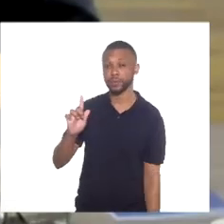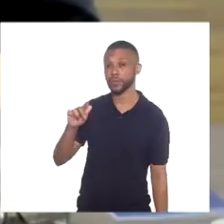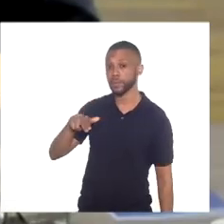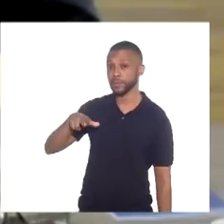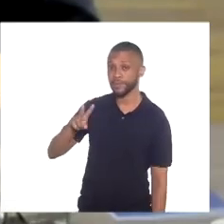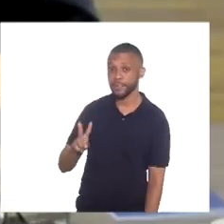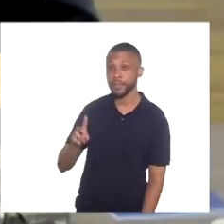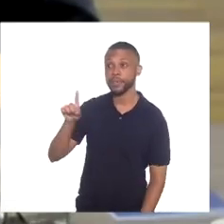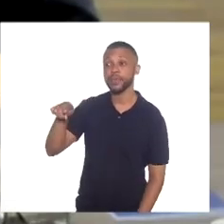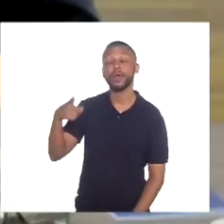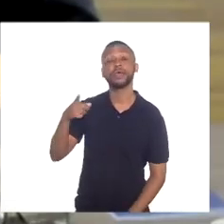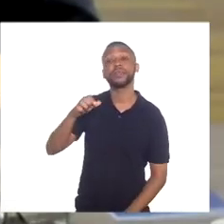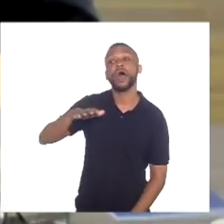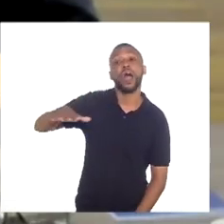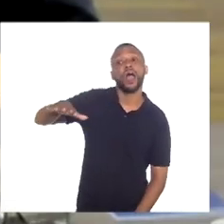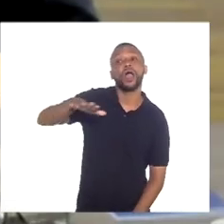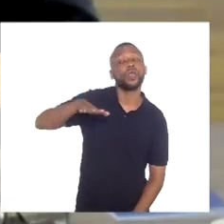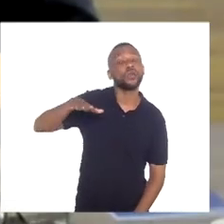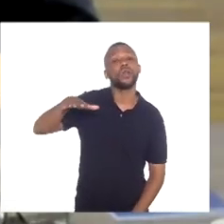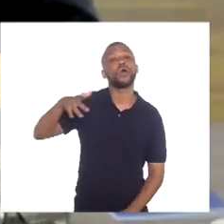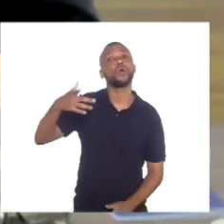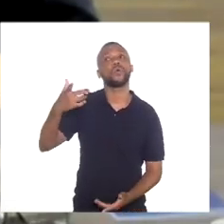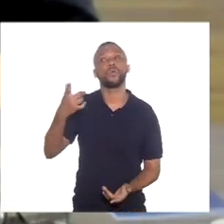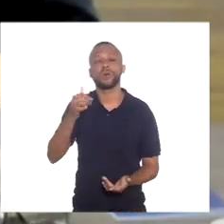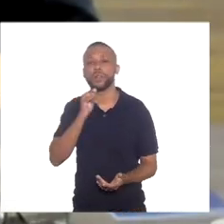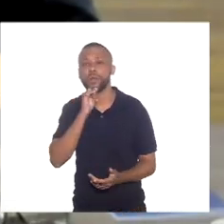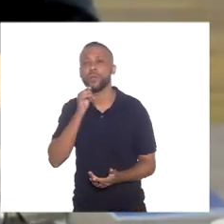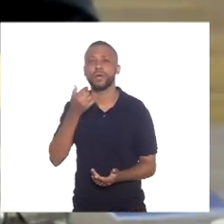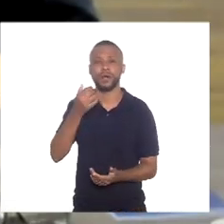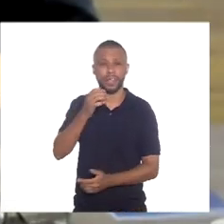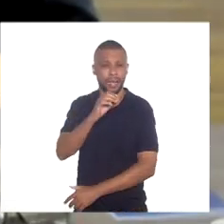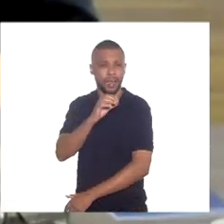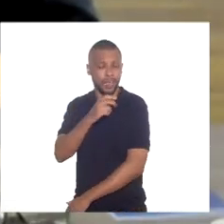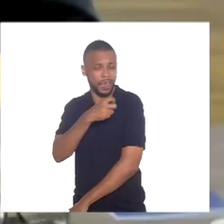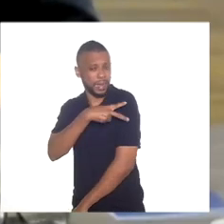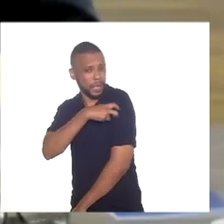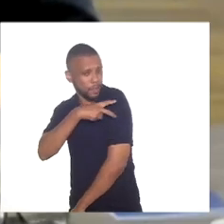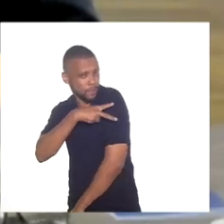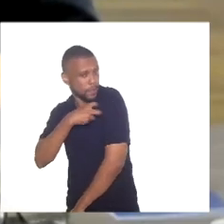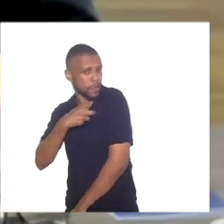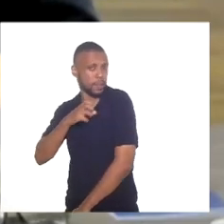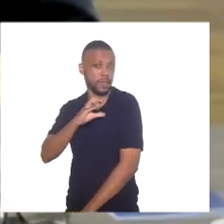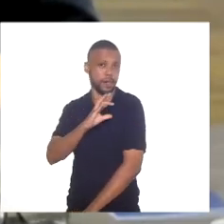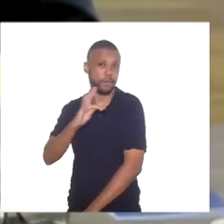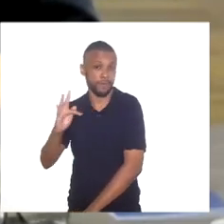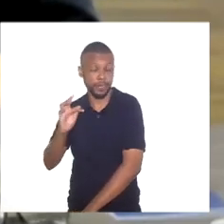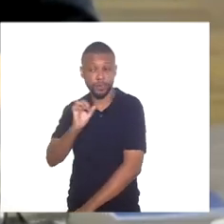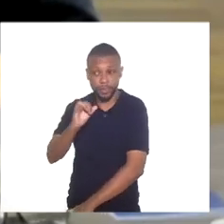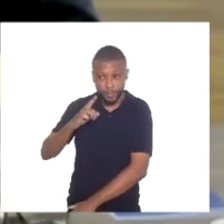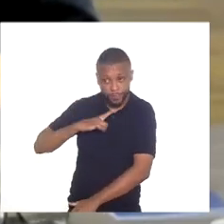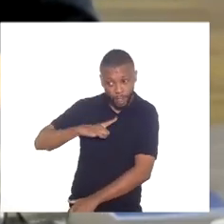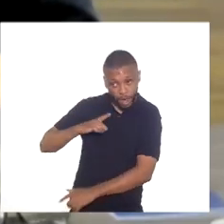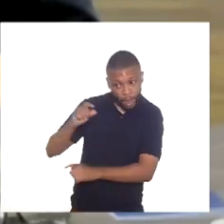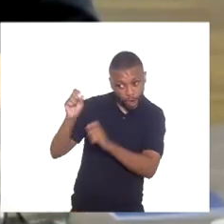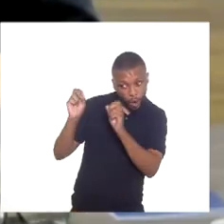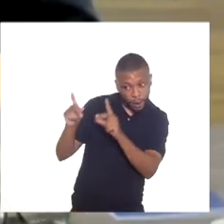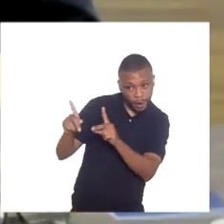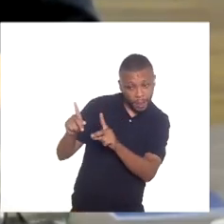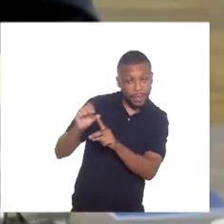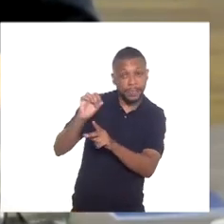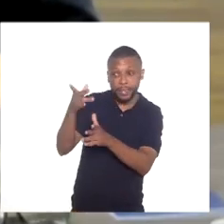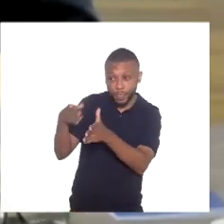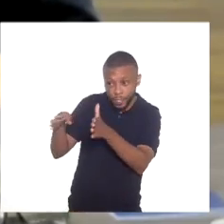na região dos lagos, e norte e noroeste. Quando chega, não chega. Quando chega, o preço ainda é maior